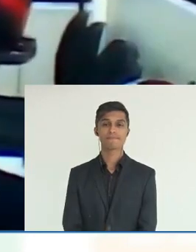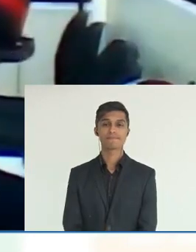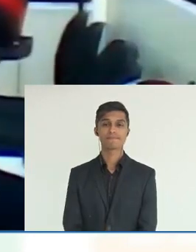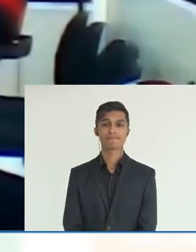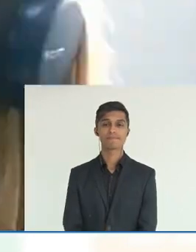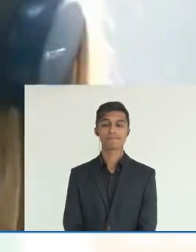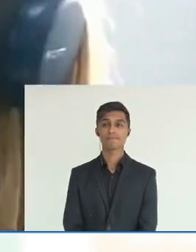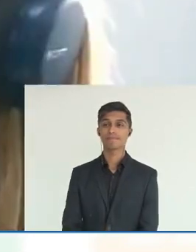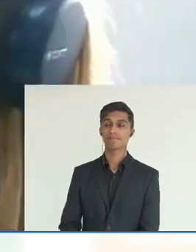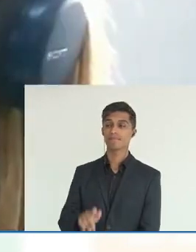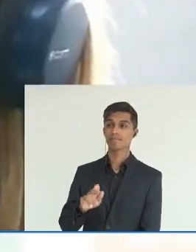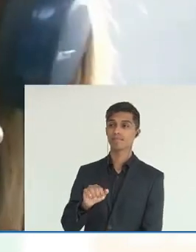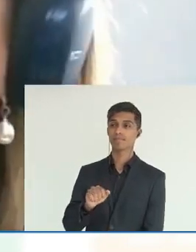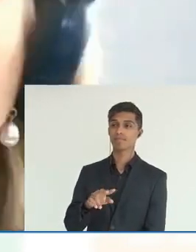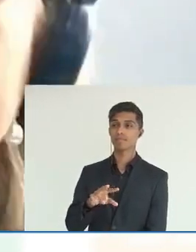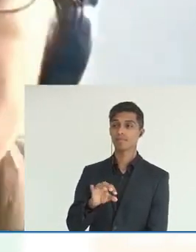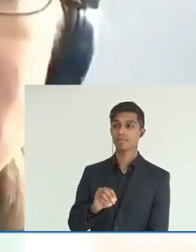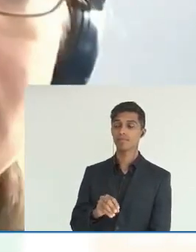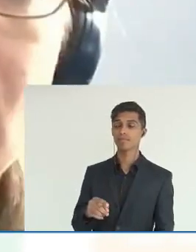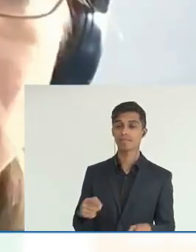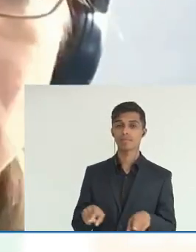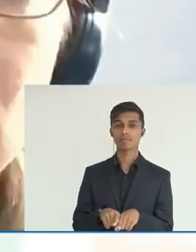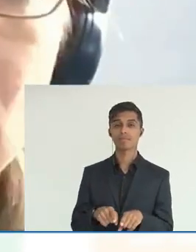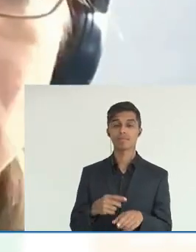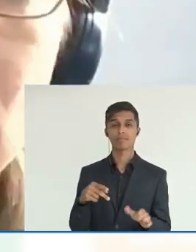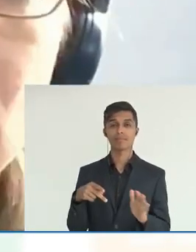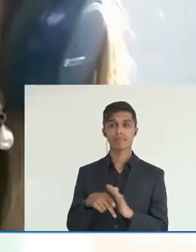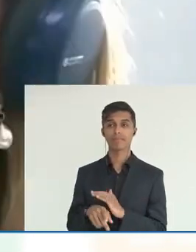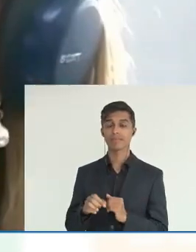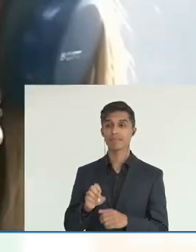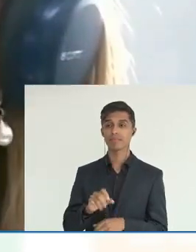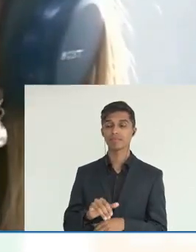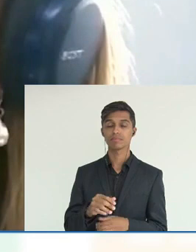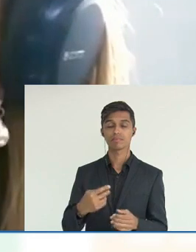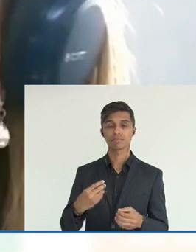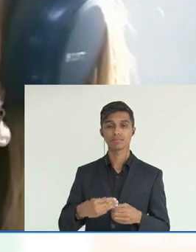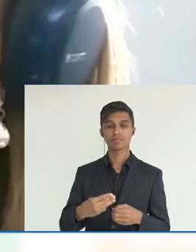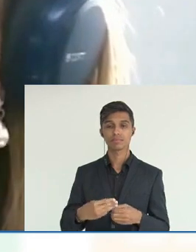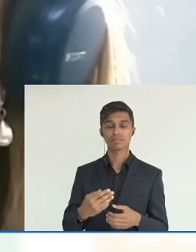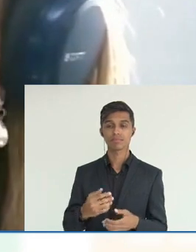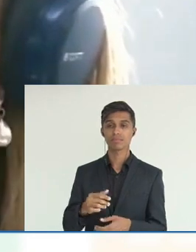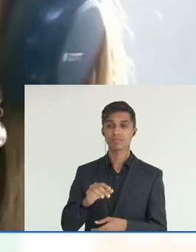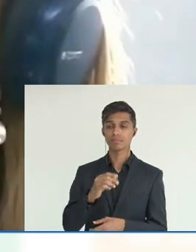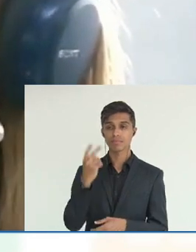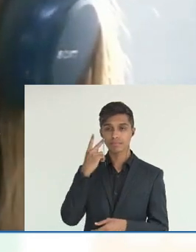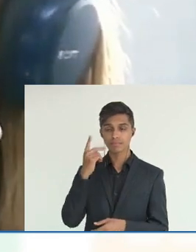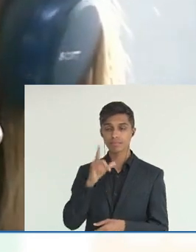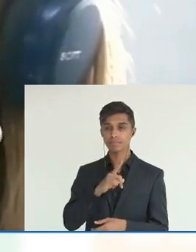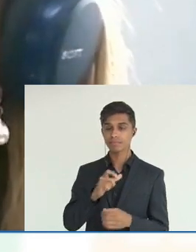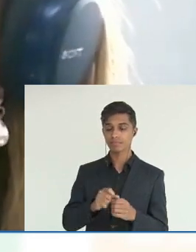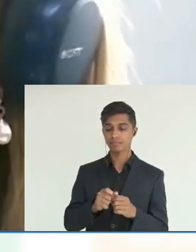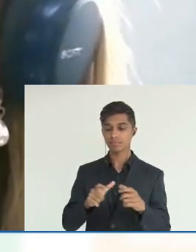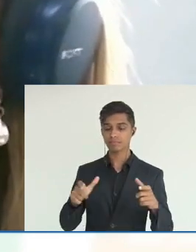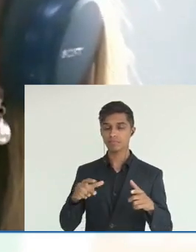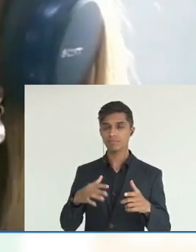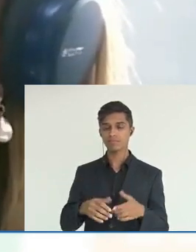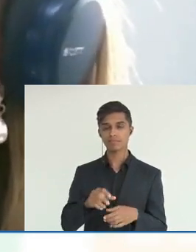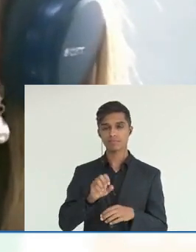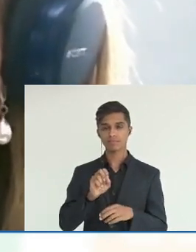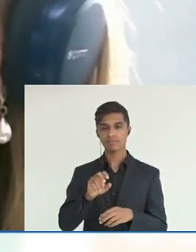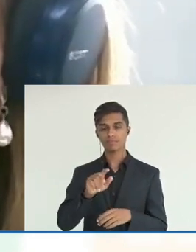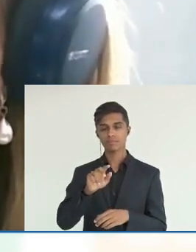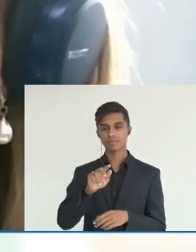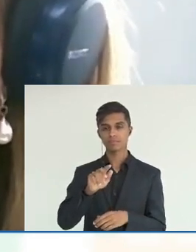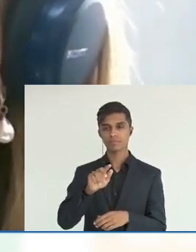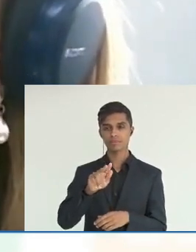O Gustavo também pergunta se no município de São Paulo houve aumento de intoxicação por psilocibina, tendo